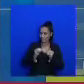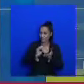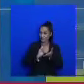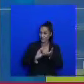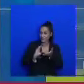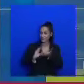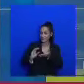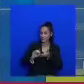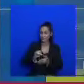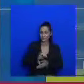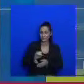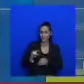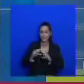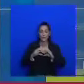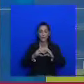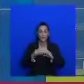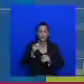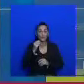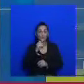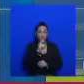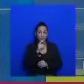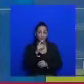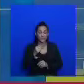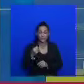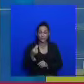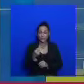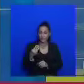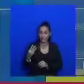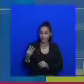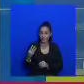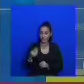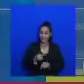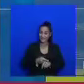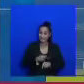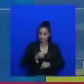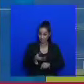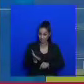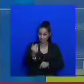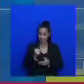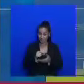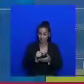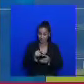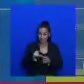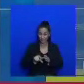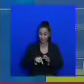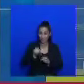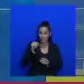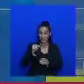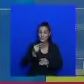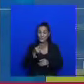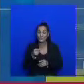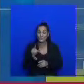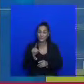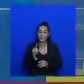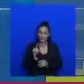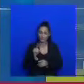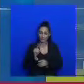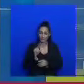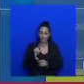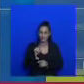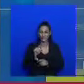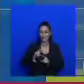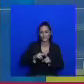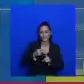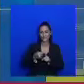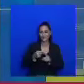número 23. Verde, 23. E agora, vamos chamar o sexto e último número do segundo sorteio da Dupla